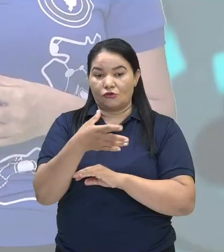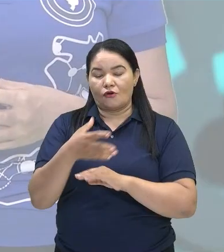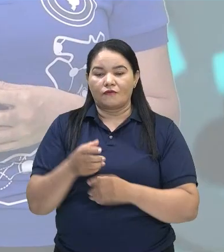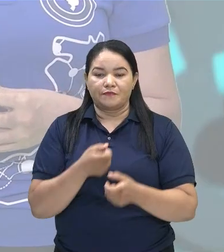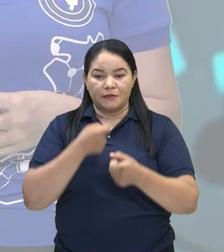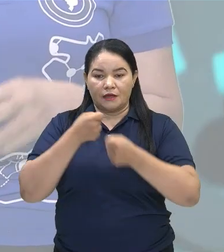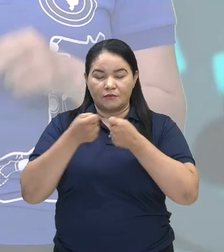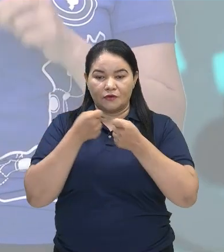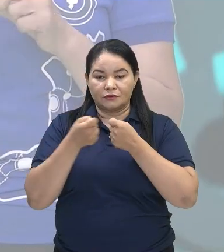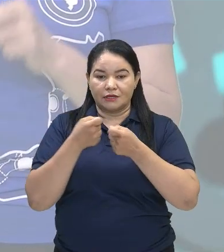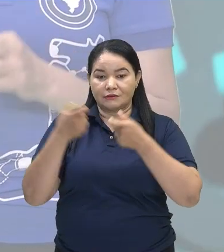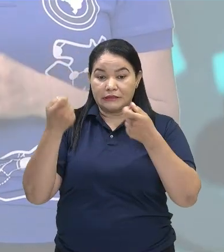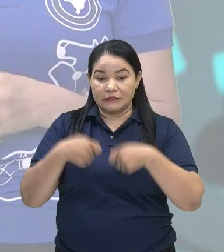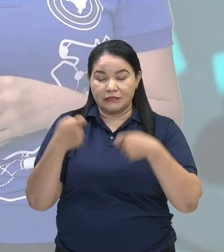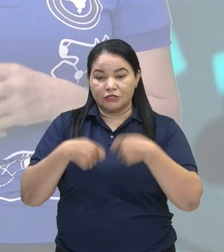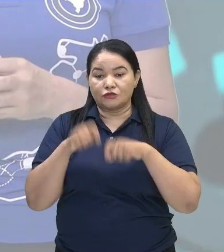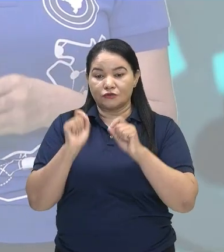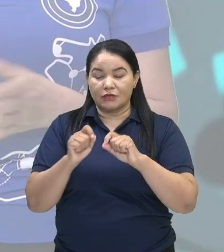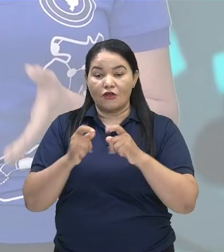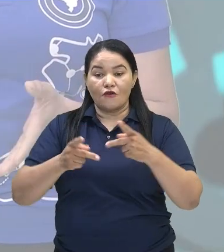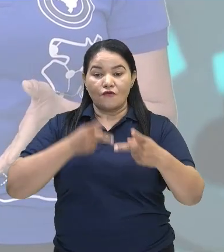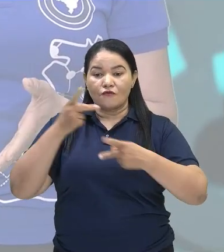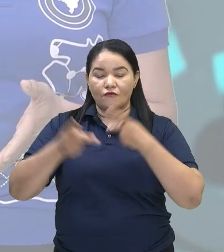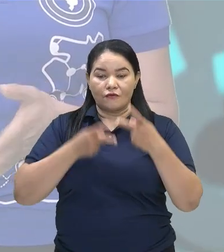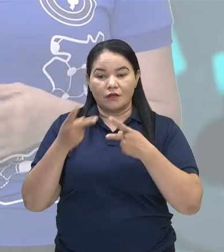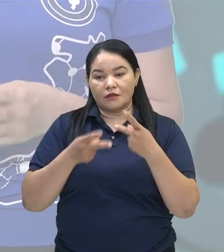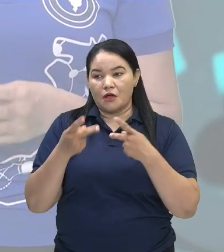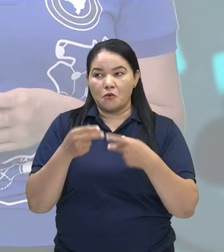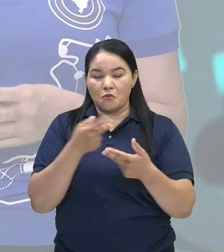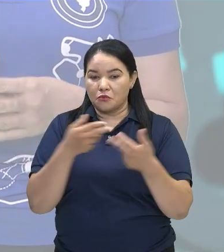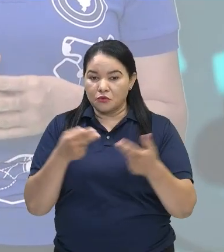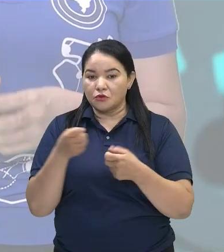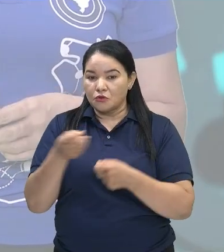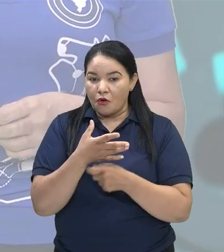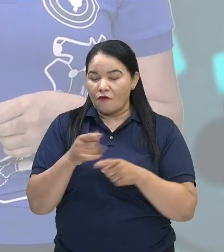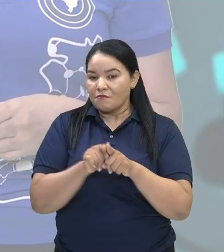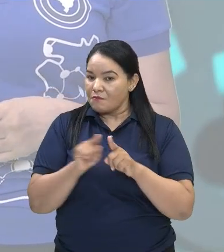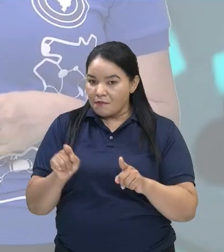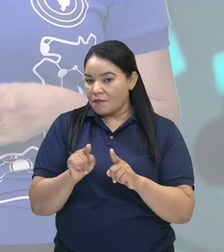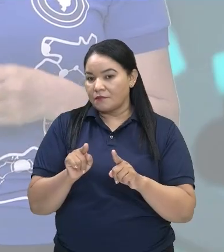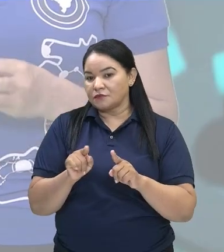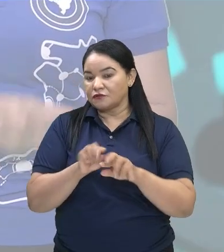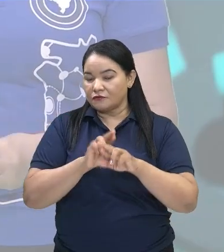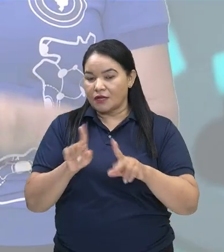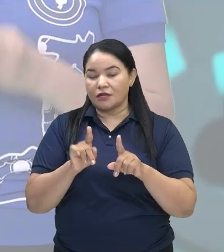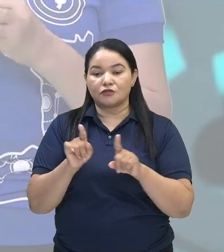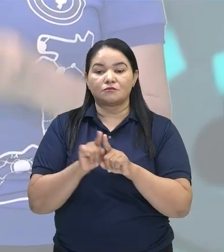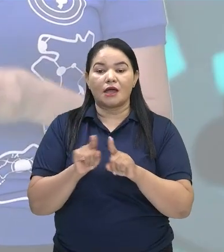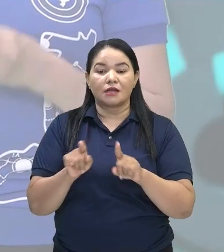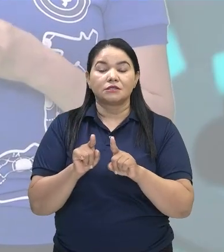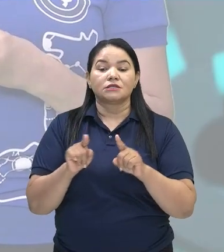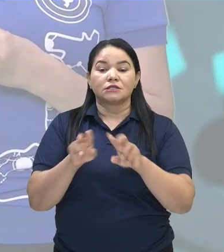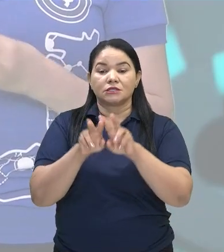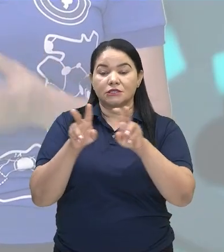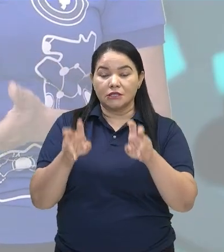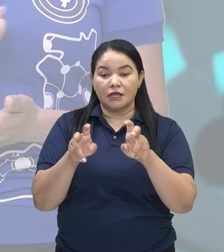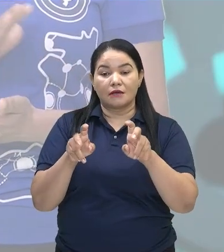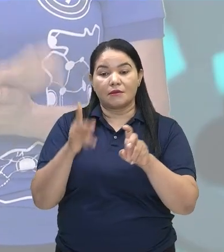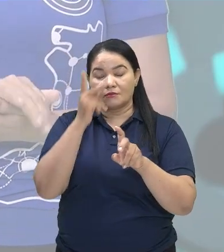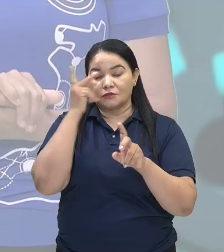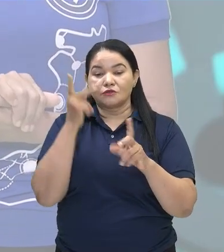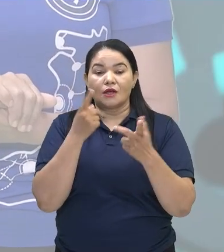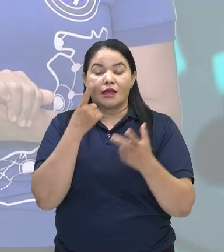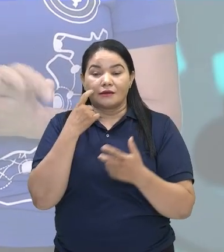a necessidade de falar de algo novo, mas sim de temas que despertam o interesse do autor,